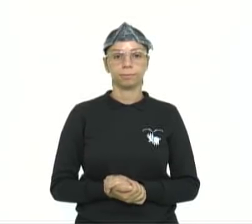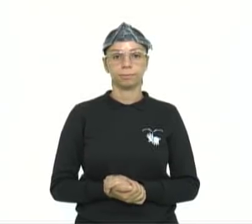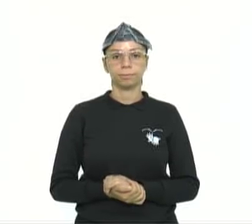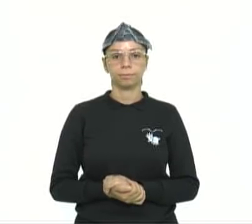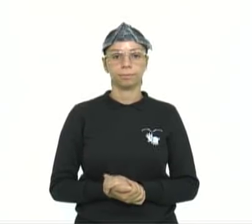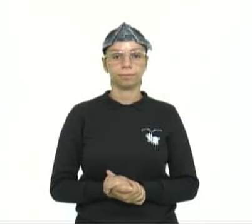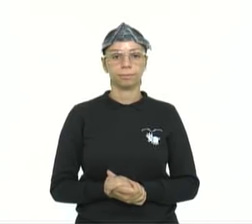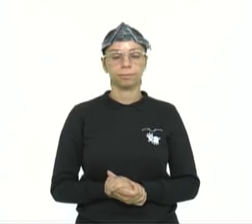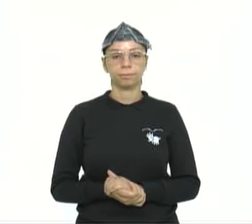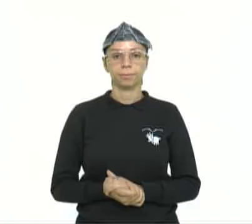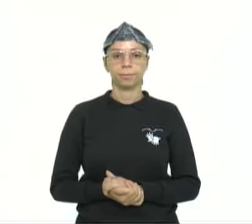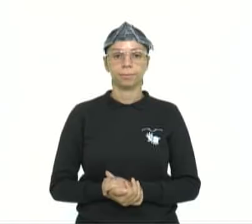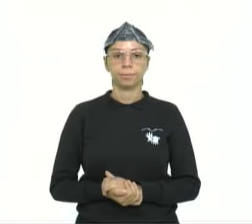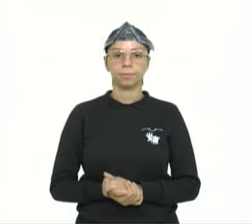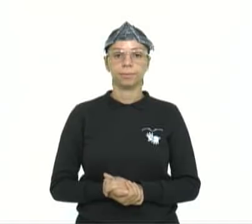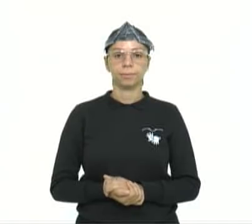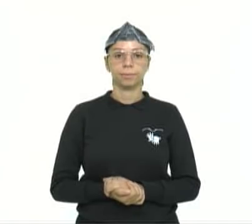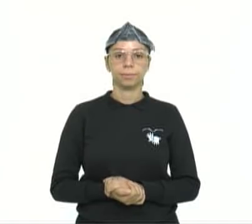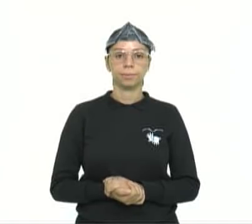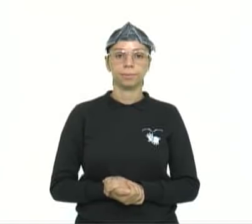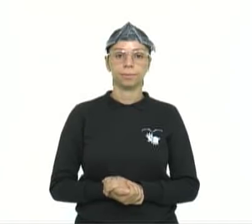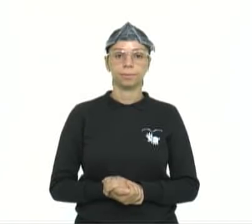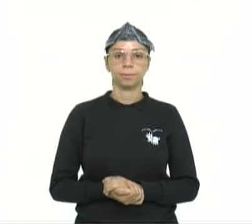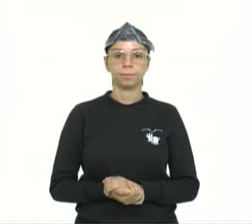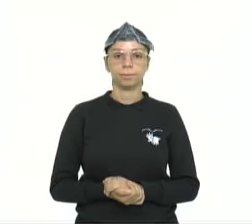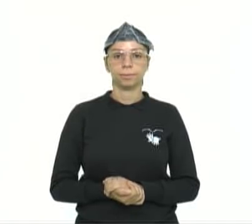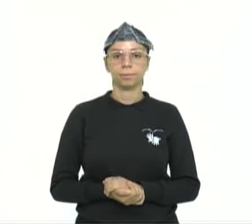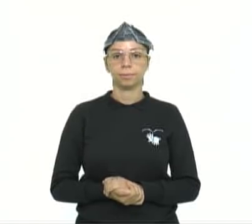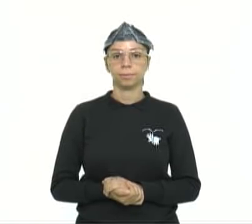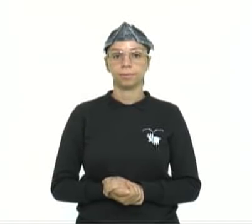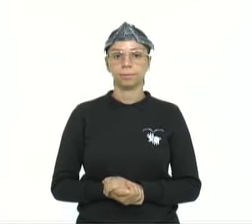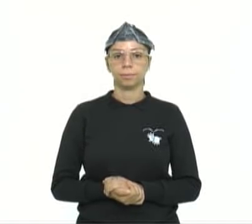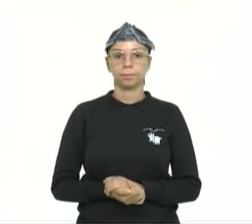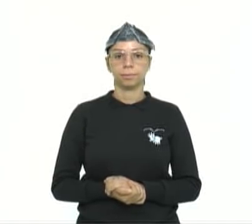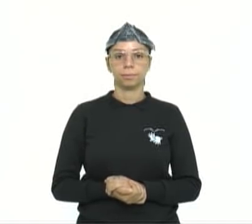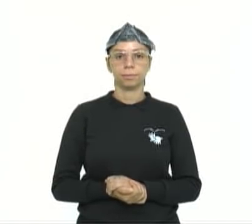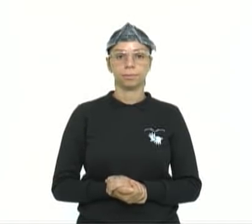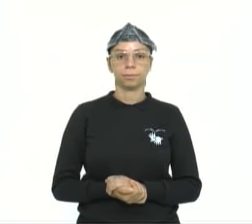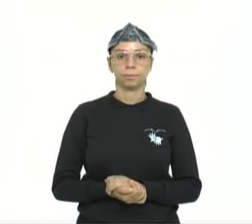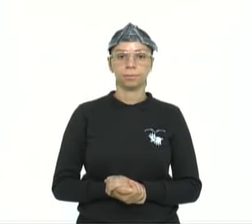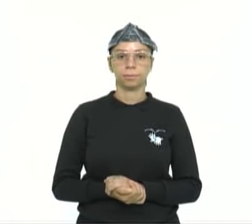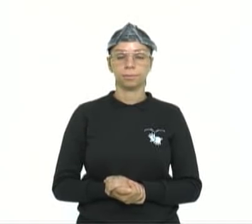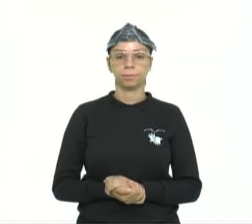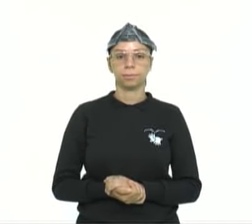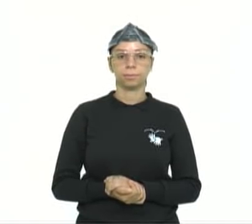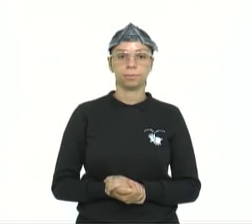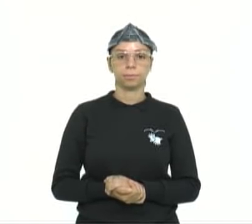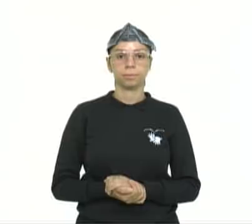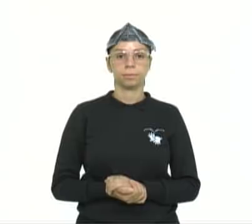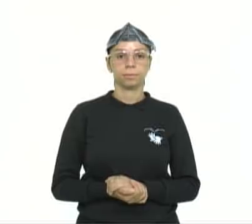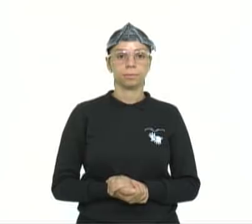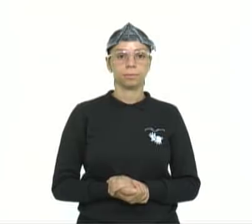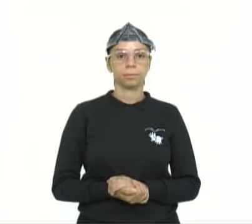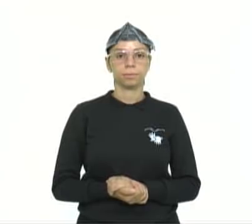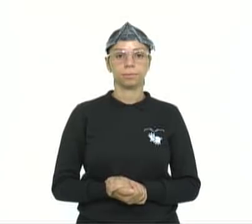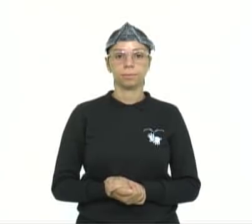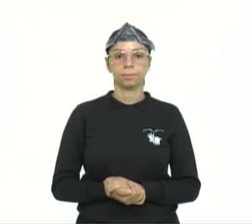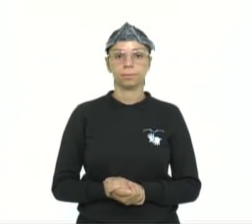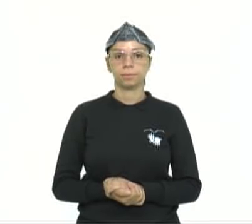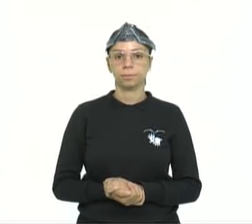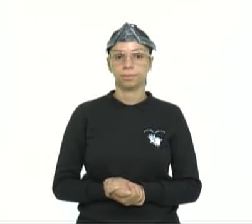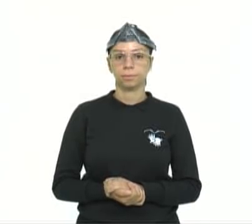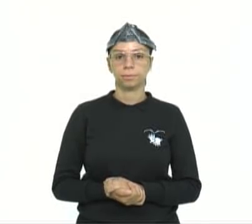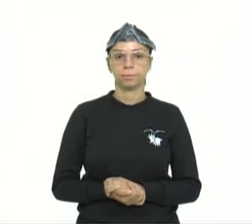to 2014, he was a teacher at the Gibiteca of Curitiba, teaching dozens of groups at